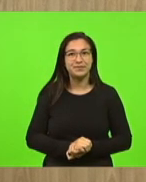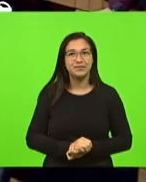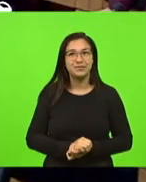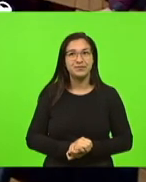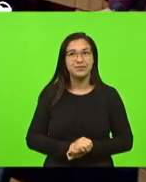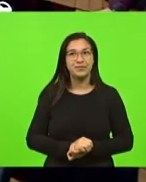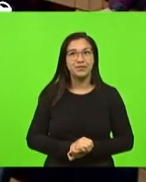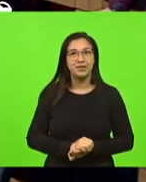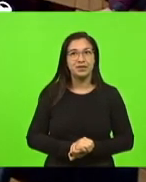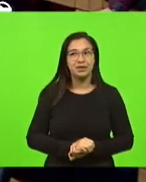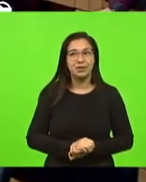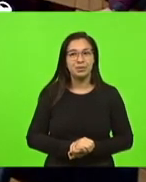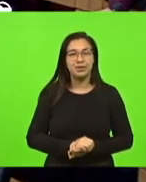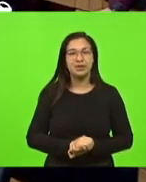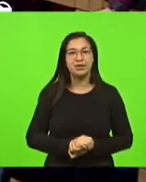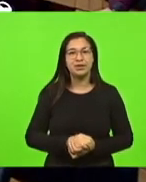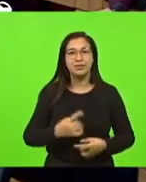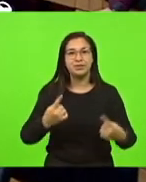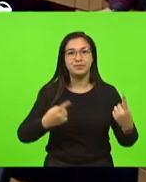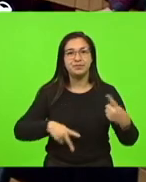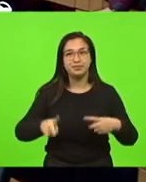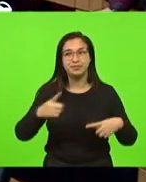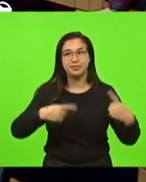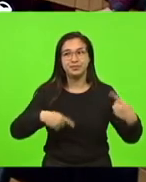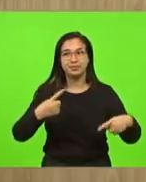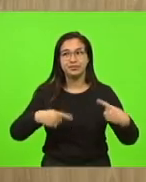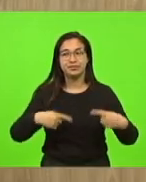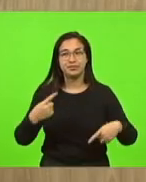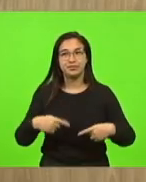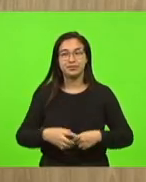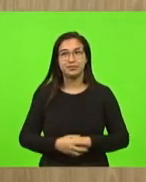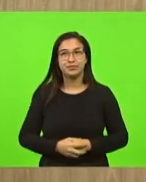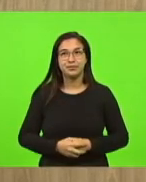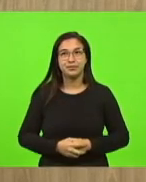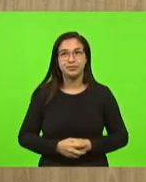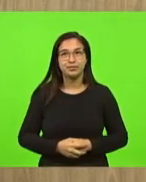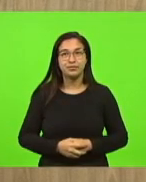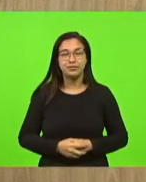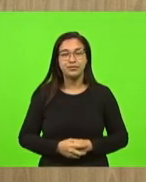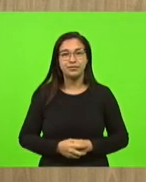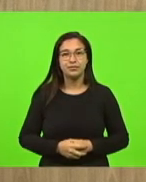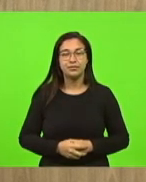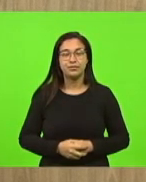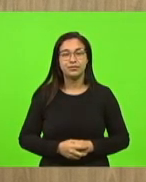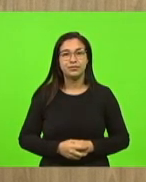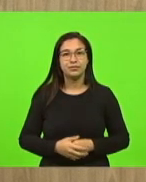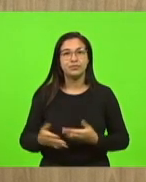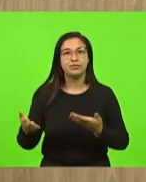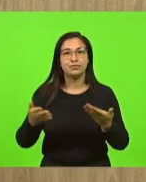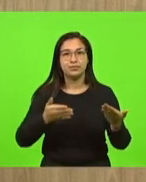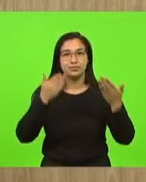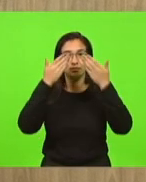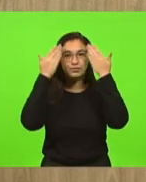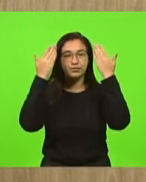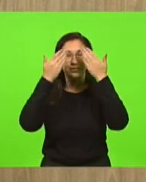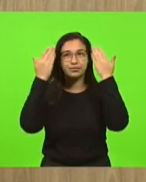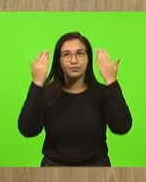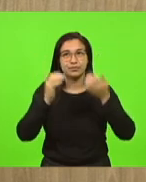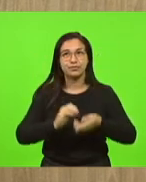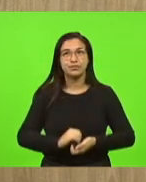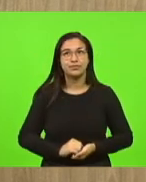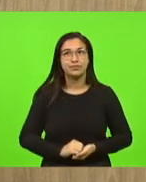A matéria continua em discussão. Para discutir a matéria, com a palavra, o deputado José Milton Schaefer.